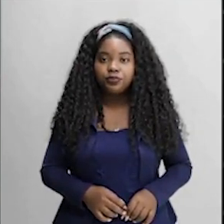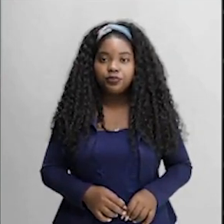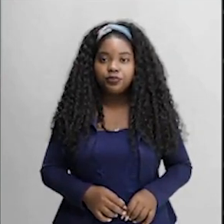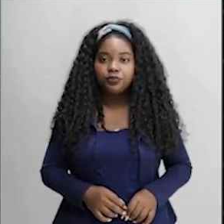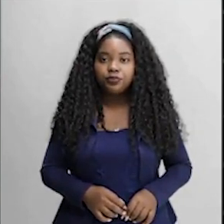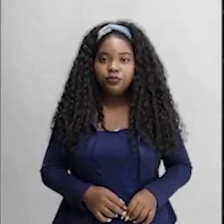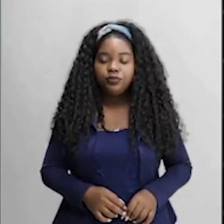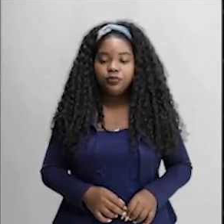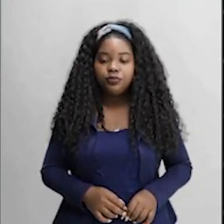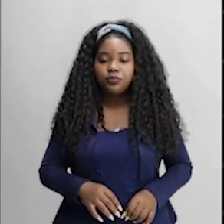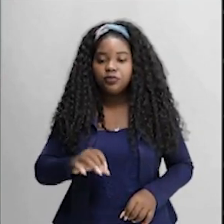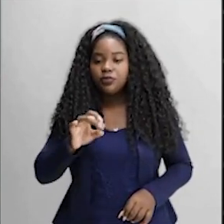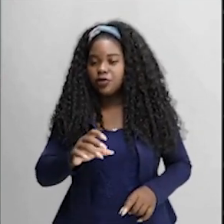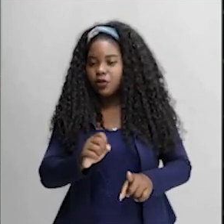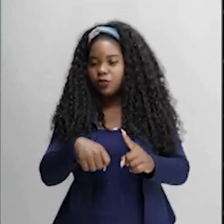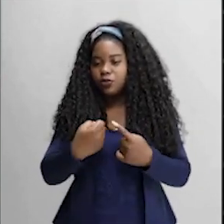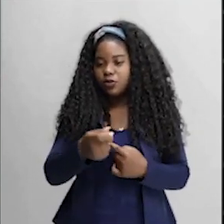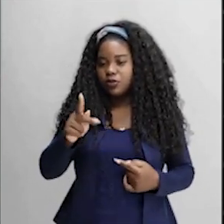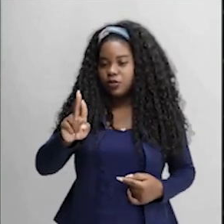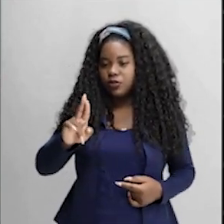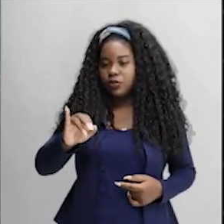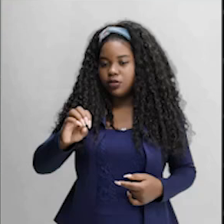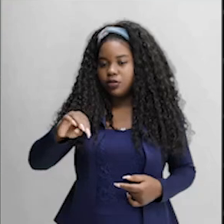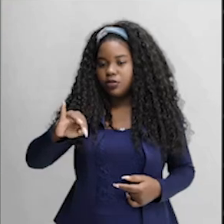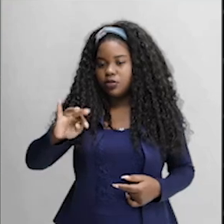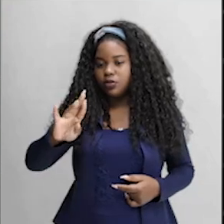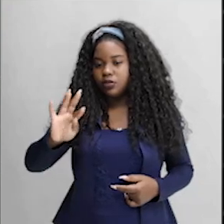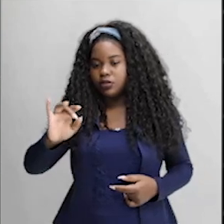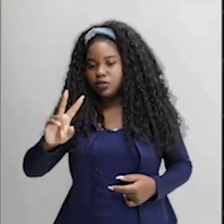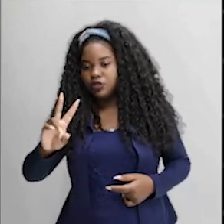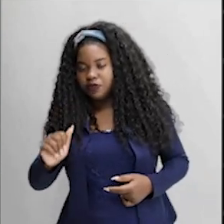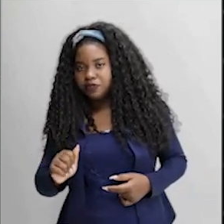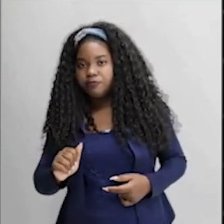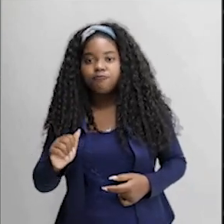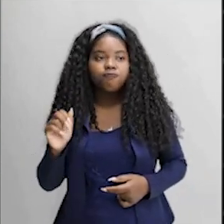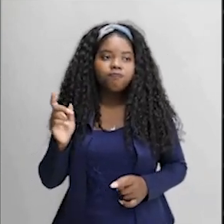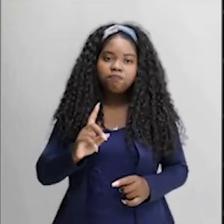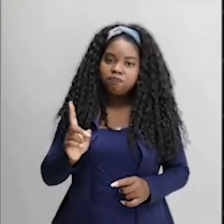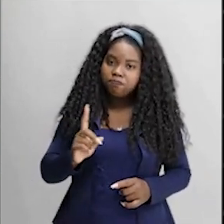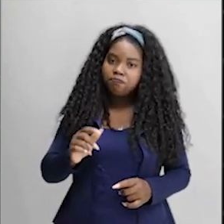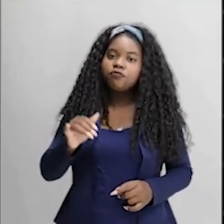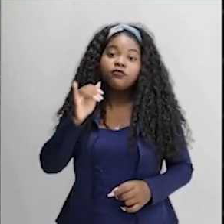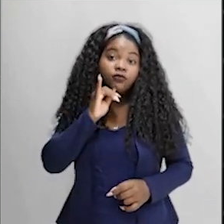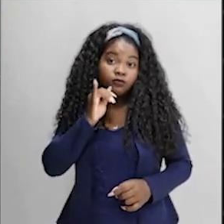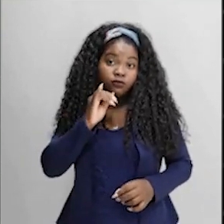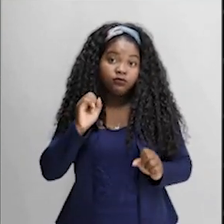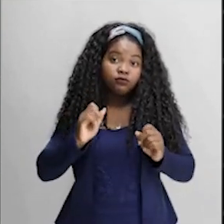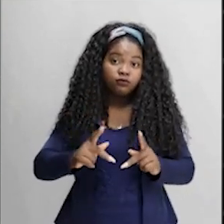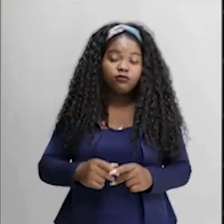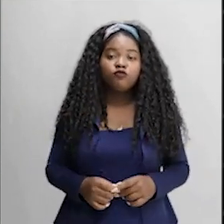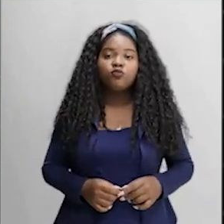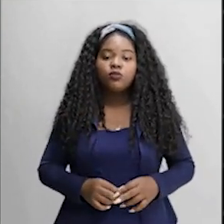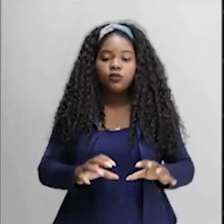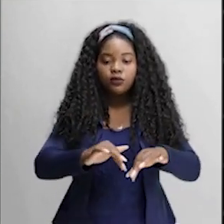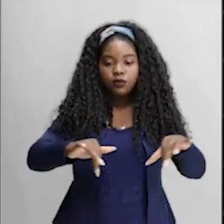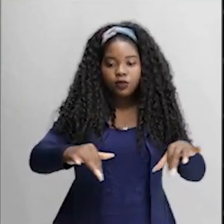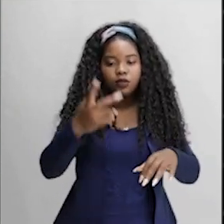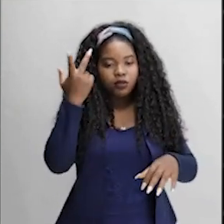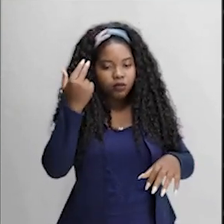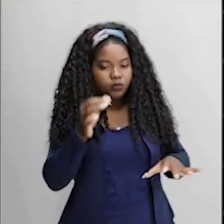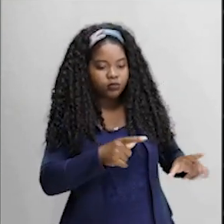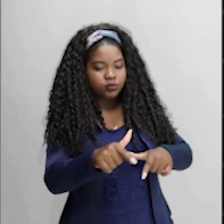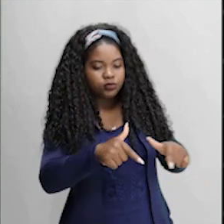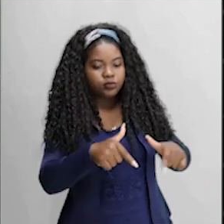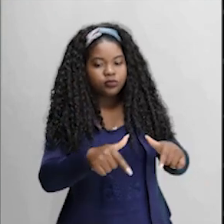é somente nelas, nelas também nós temos este elemento. Essa divisão natural do trabalho, a gente aprende até na universidade que